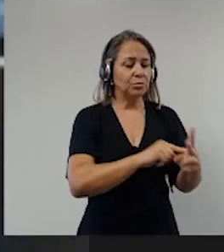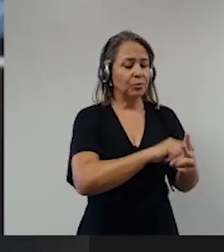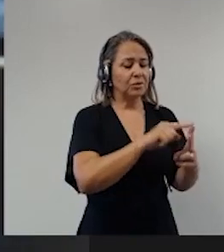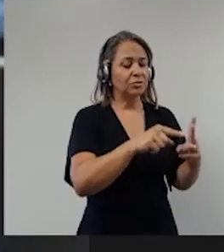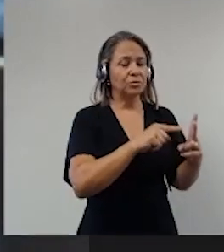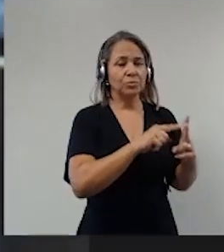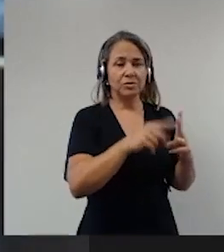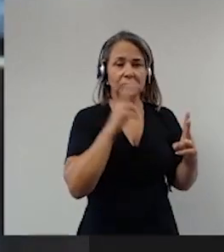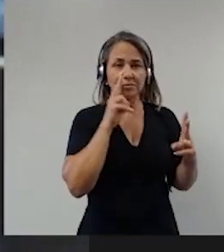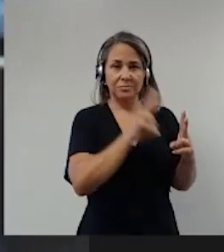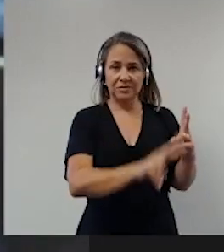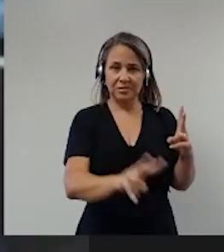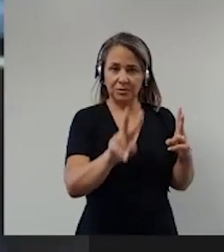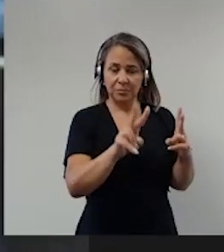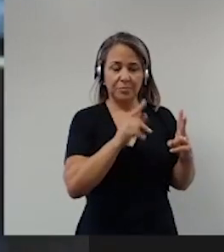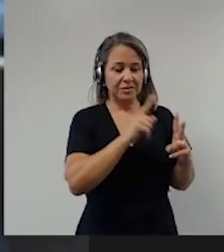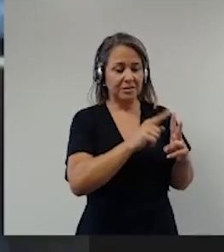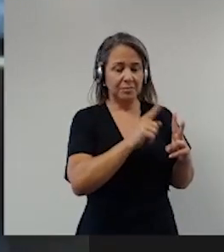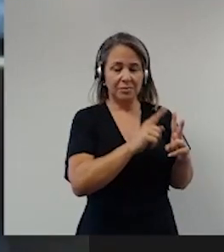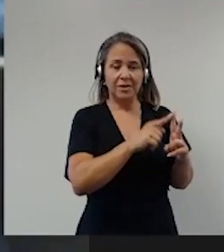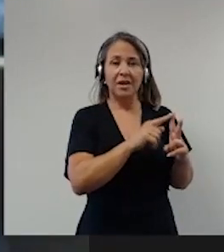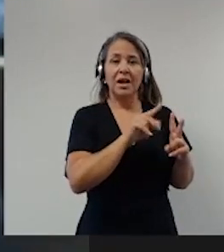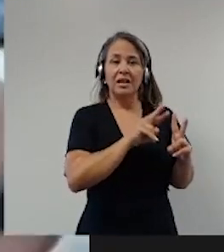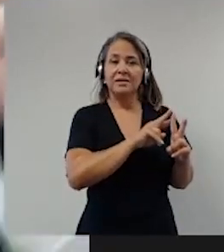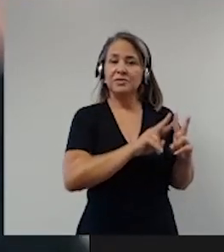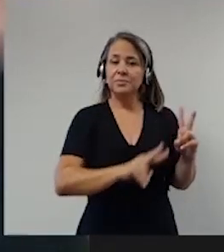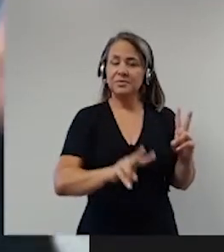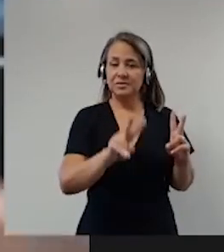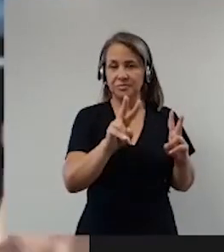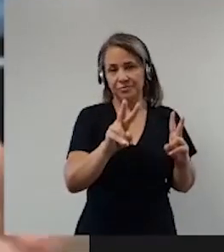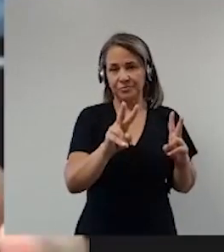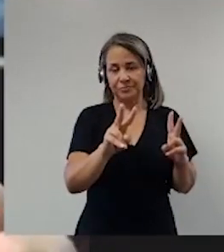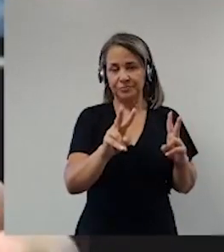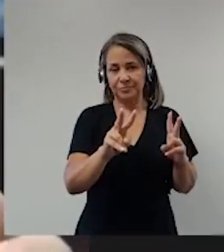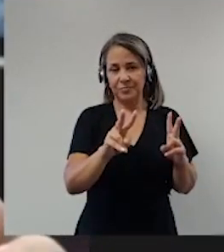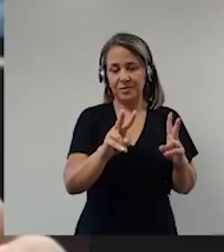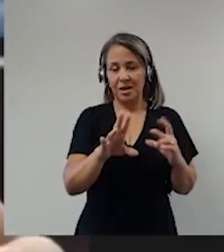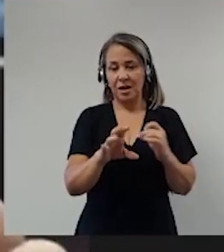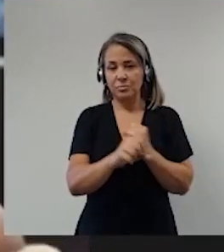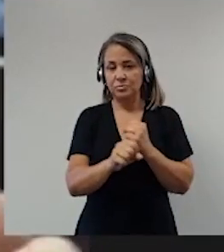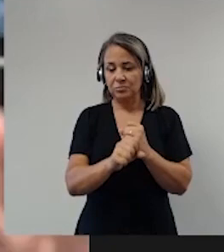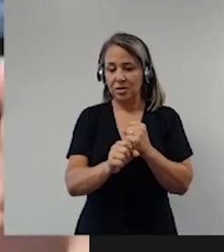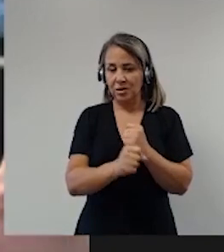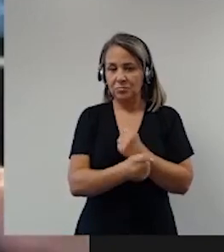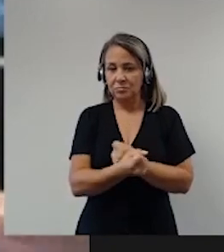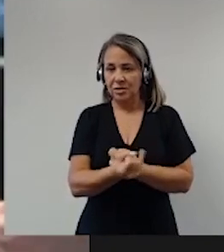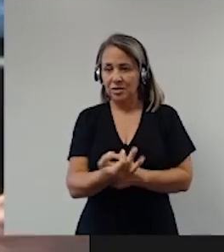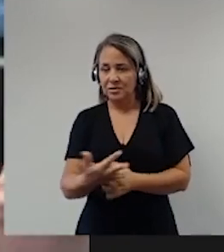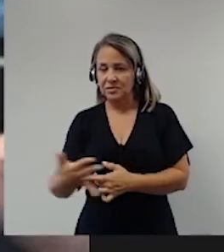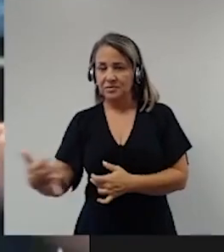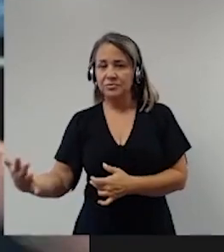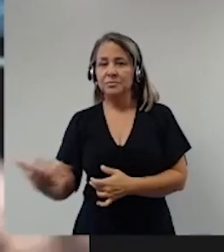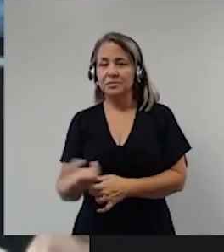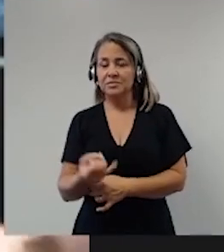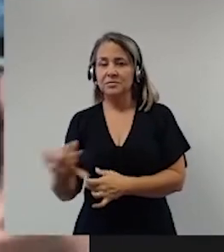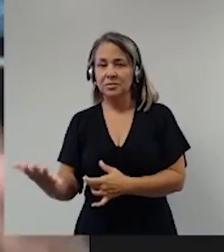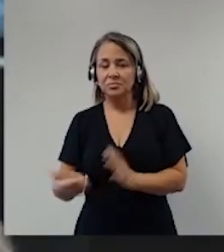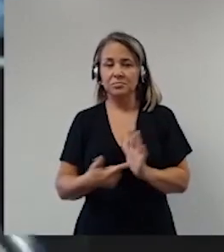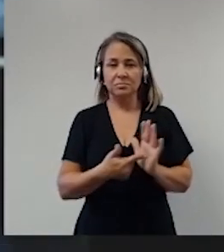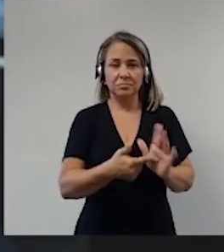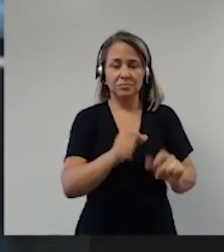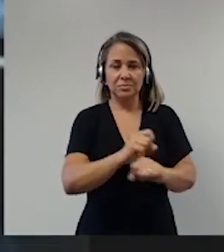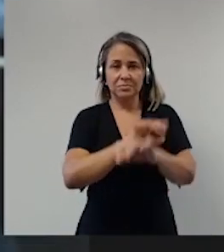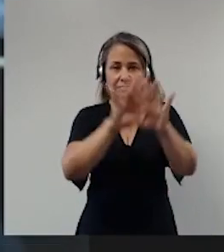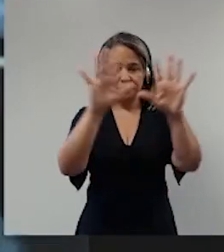perspectivas, tanto a perspectiva relacionada aos dados, os dados lançados